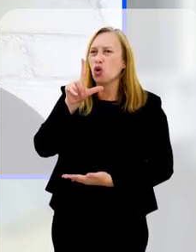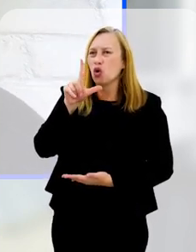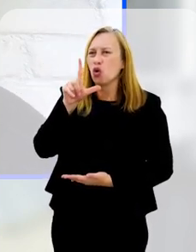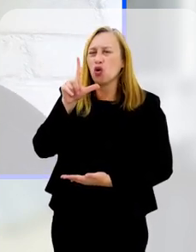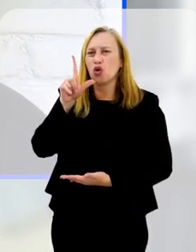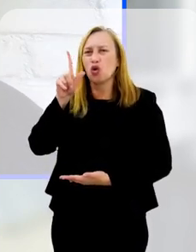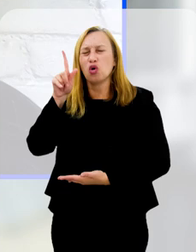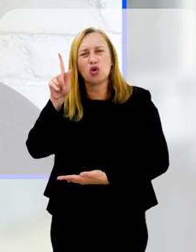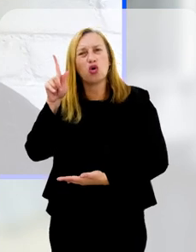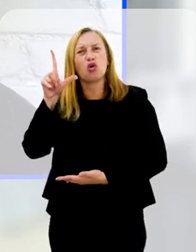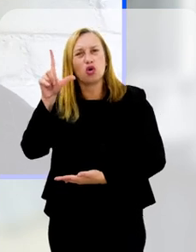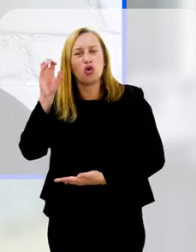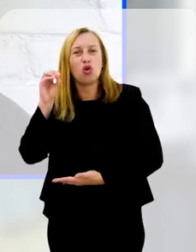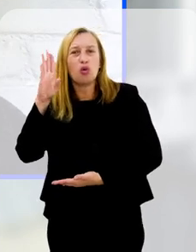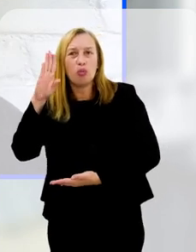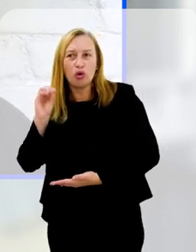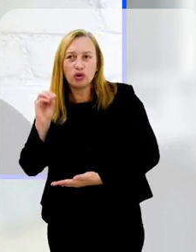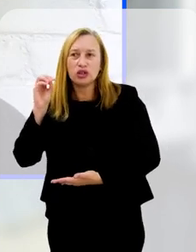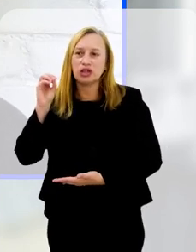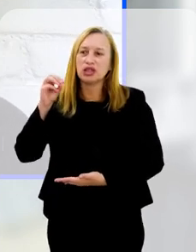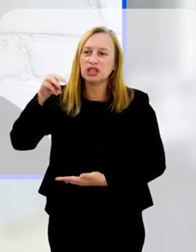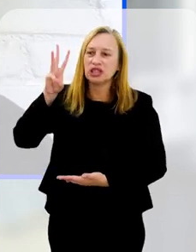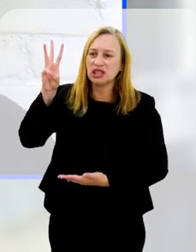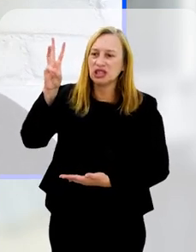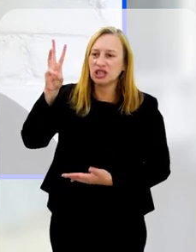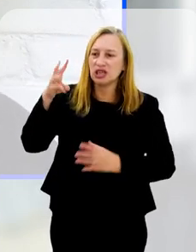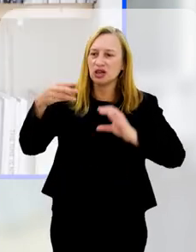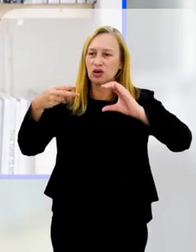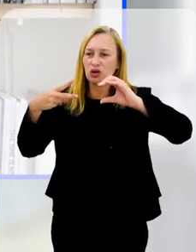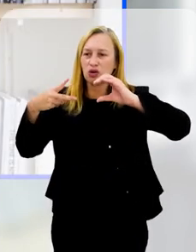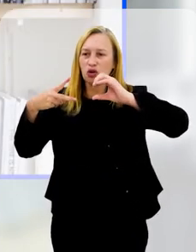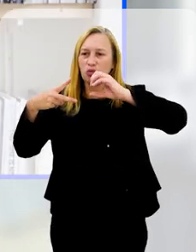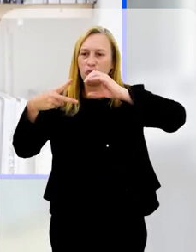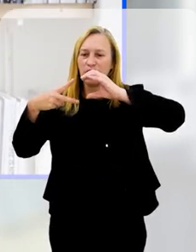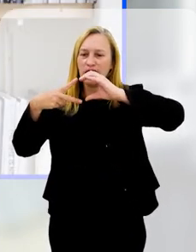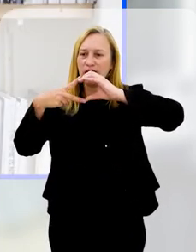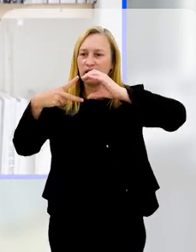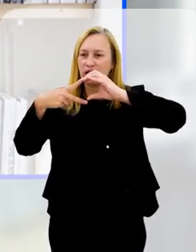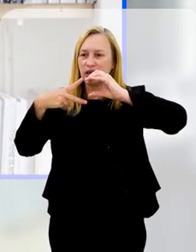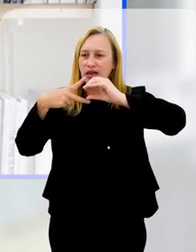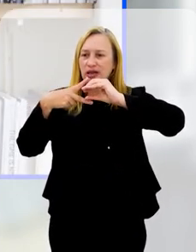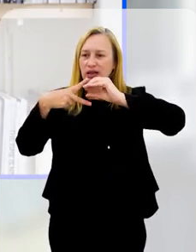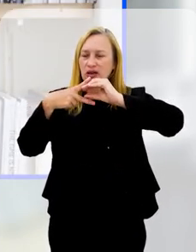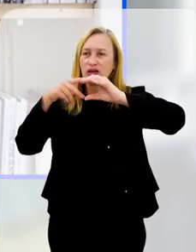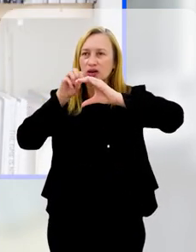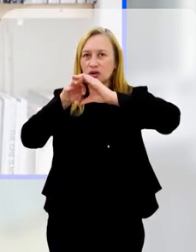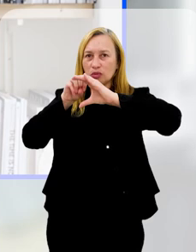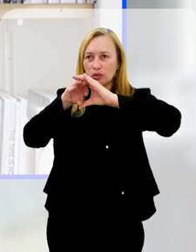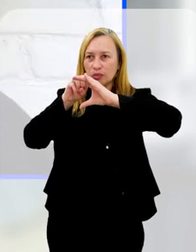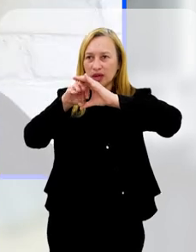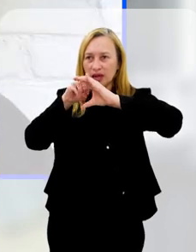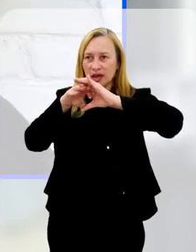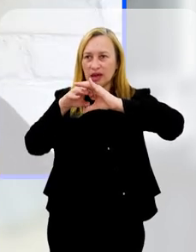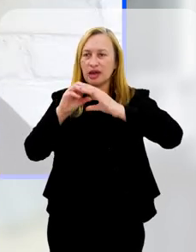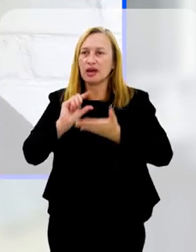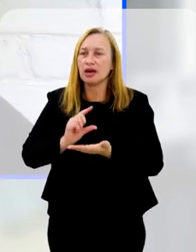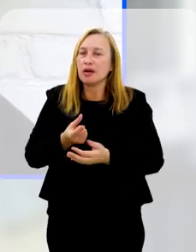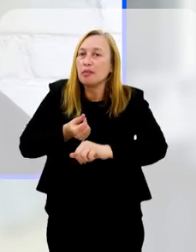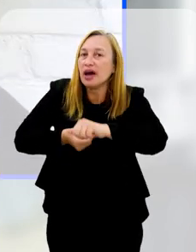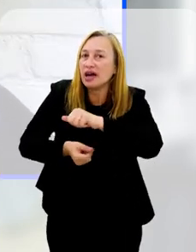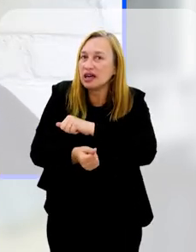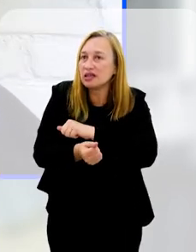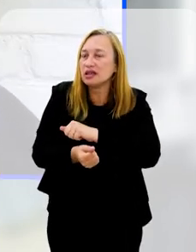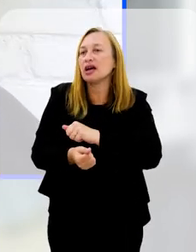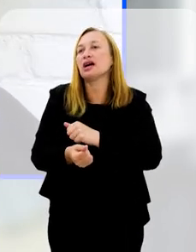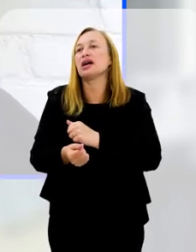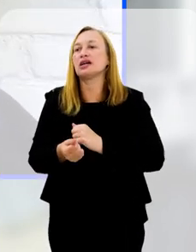mostra a trajetória do Betinho e mostra a parte da luta que ele teve, por exemplo, para conseguir recursos internacionais para